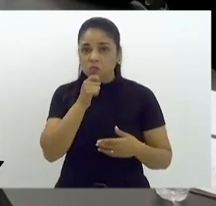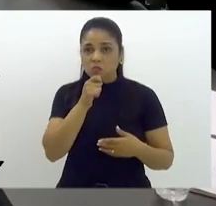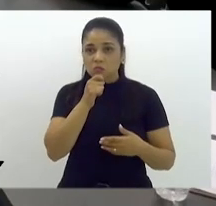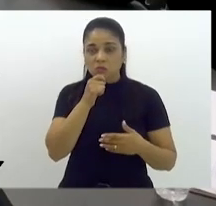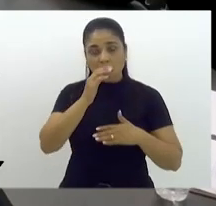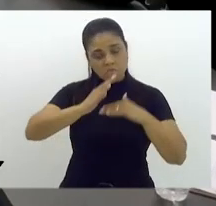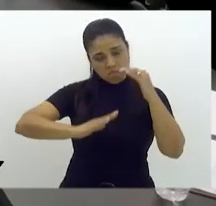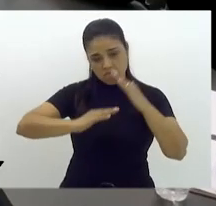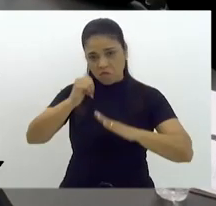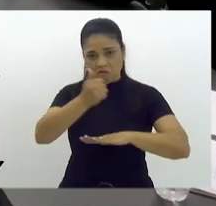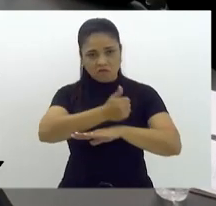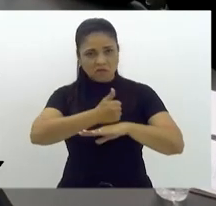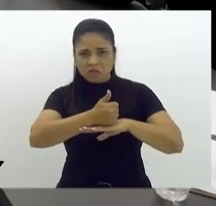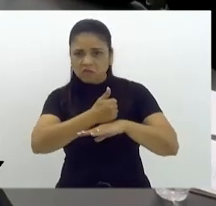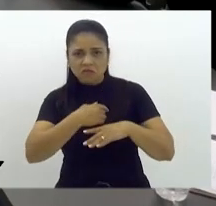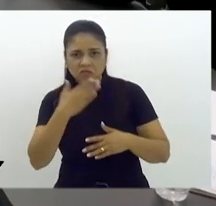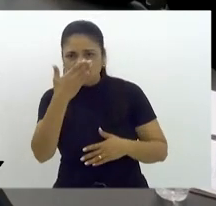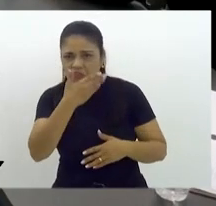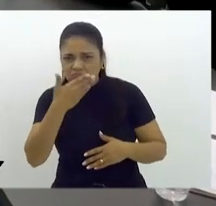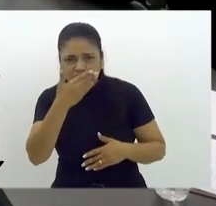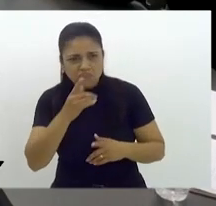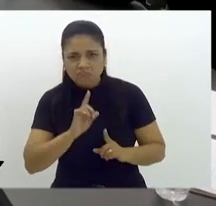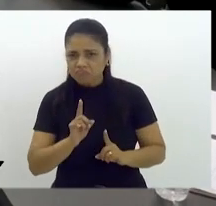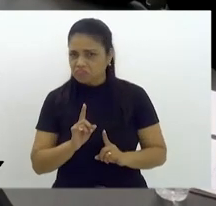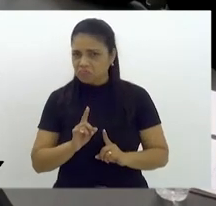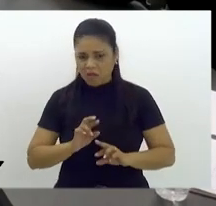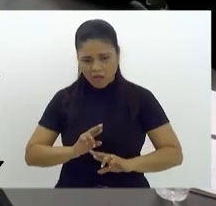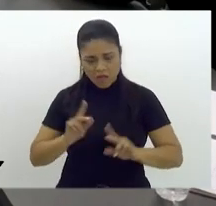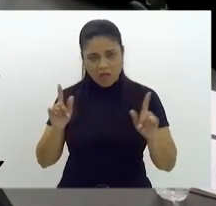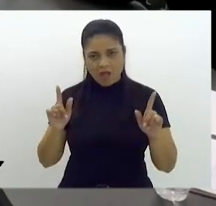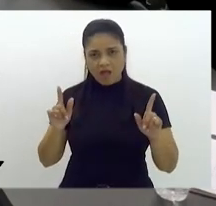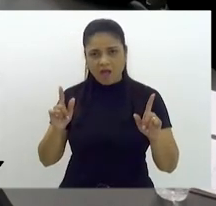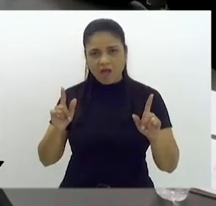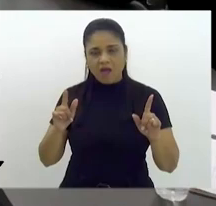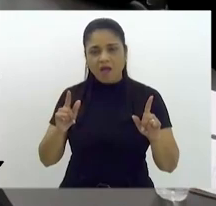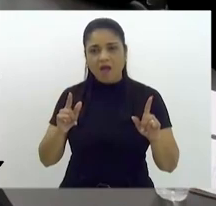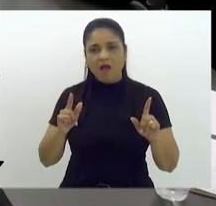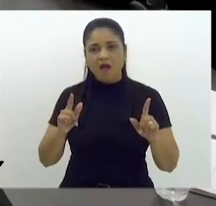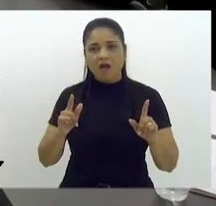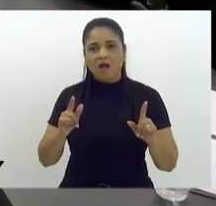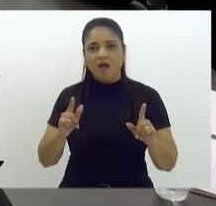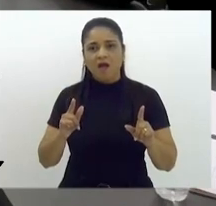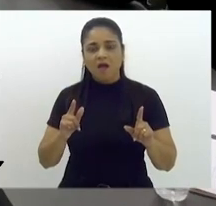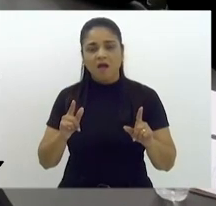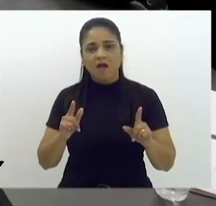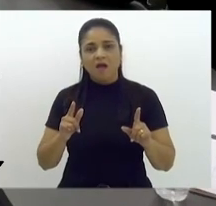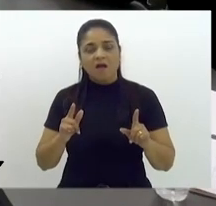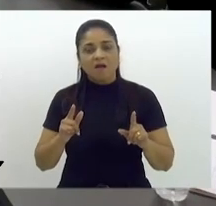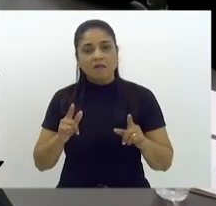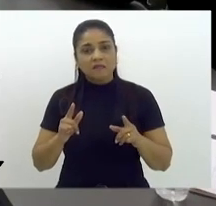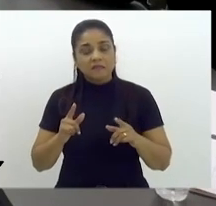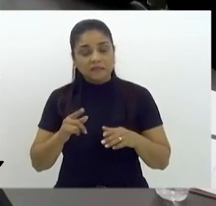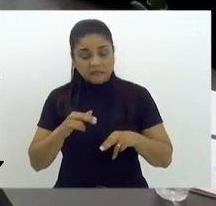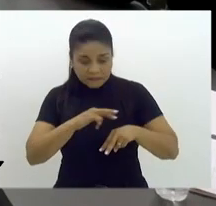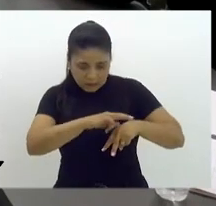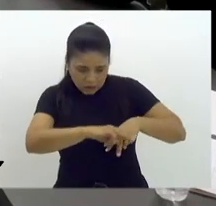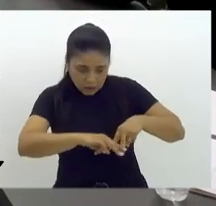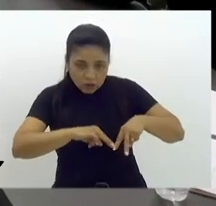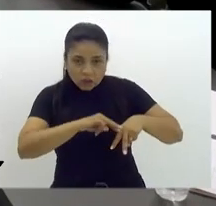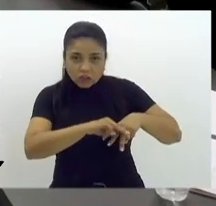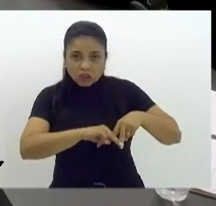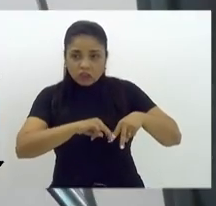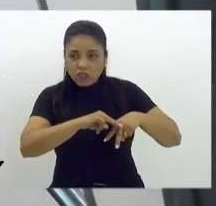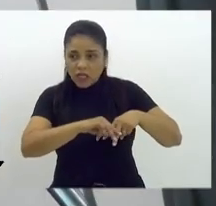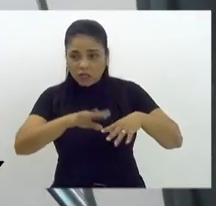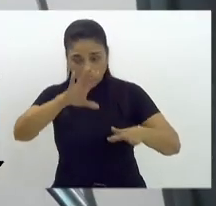de profissional de prostituição ou de algo assim e elas performam elas performam dentro do gênero de